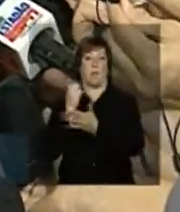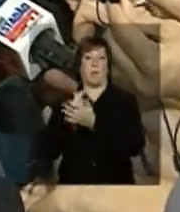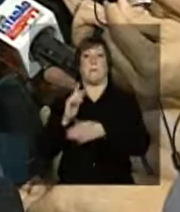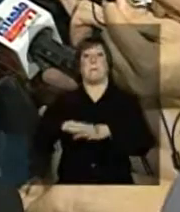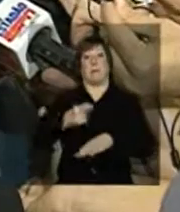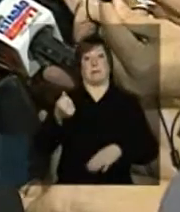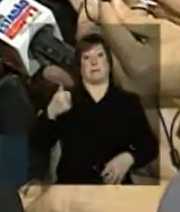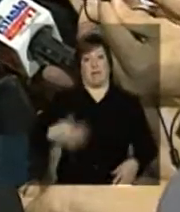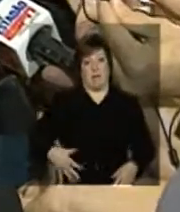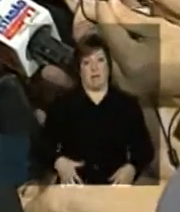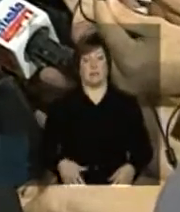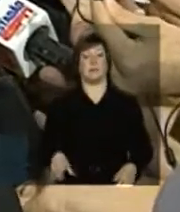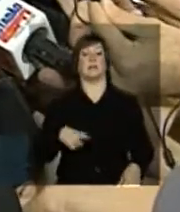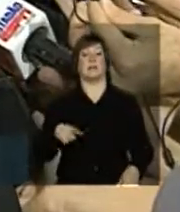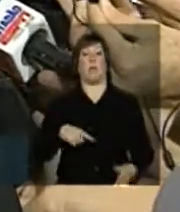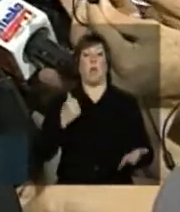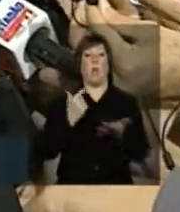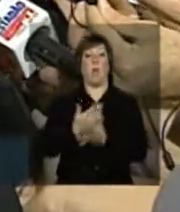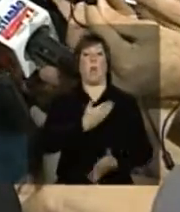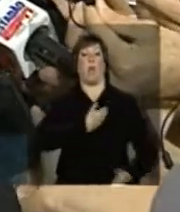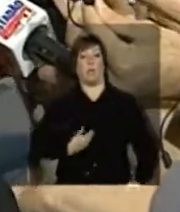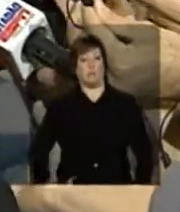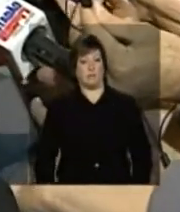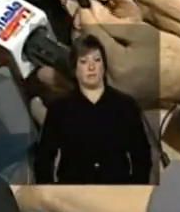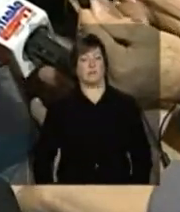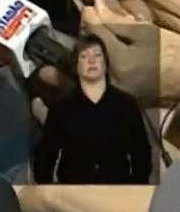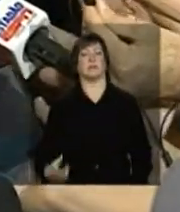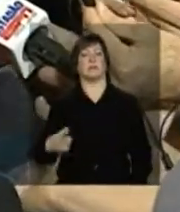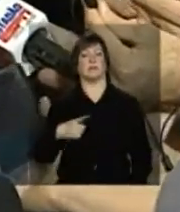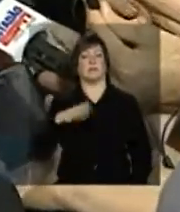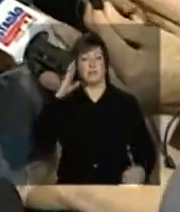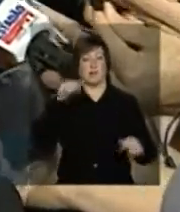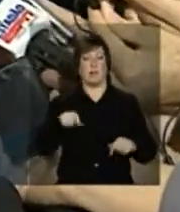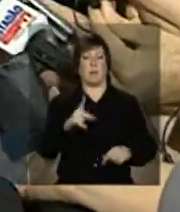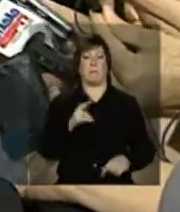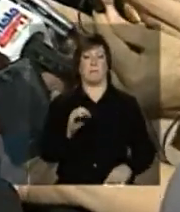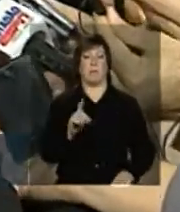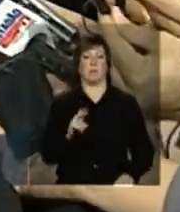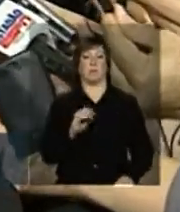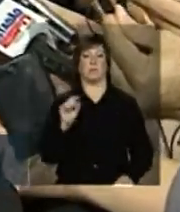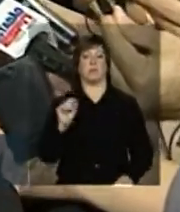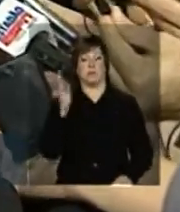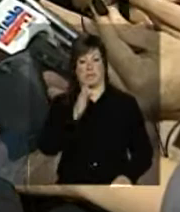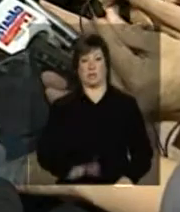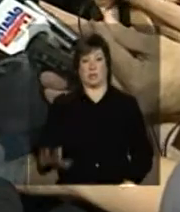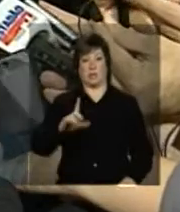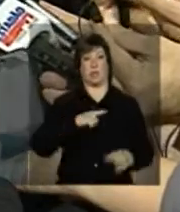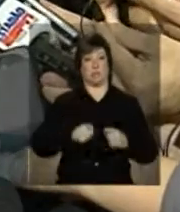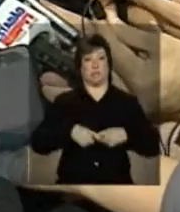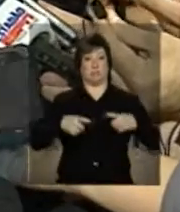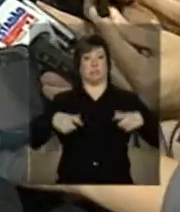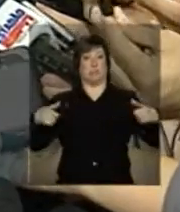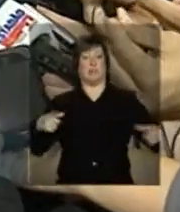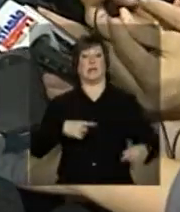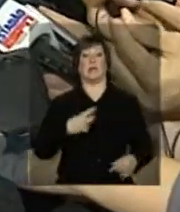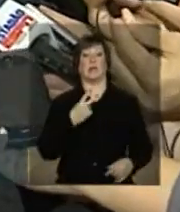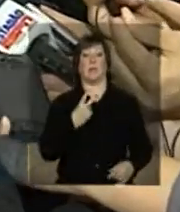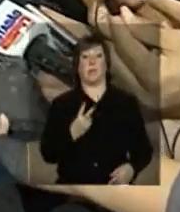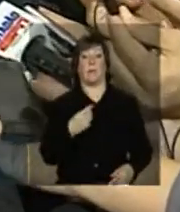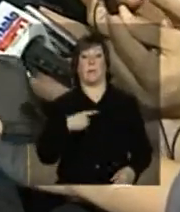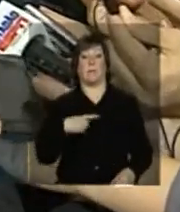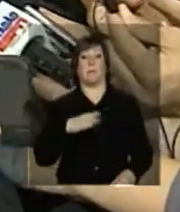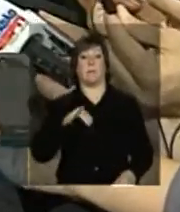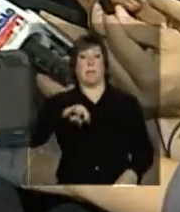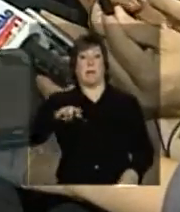Além disso, as compras governamentais voltadas para a produção nacional estão aumentando. Vocês viram 2 bilhões aí